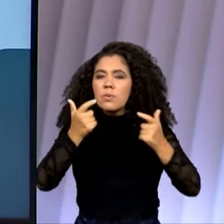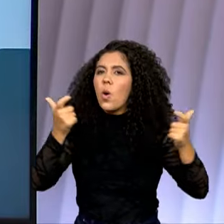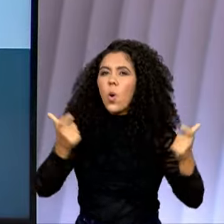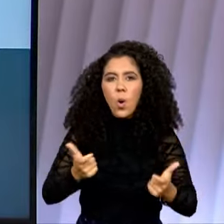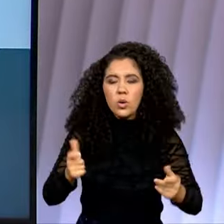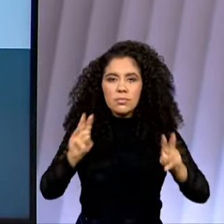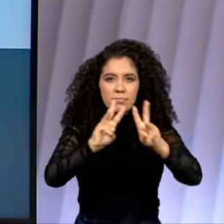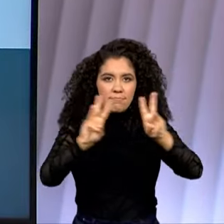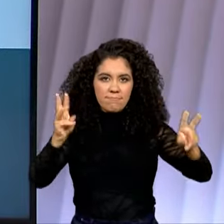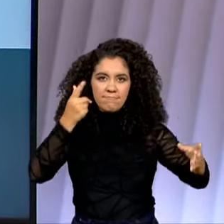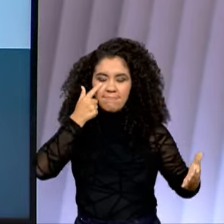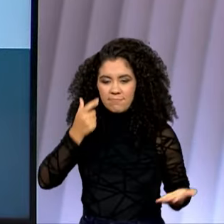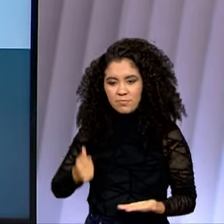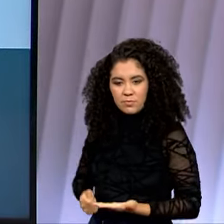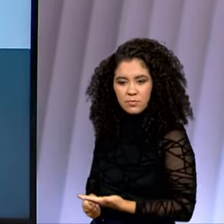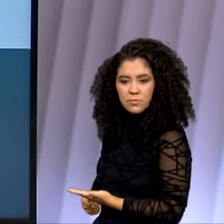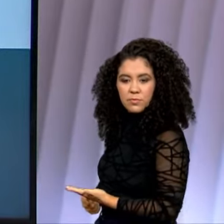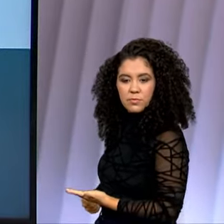acesse